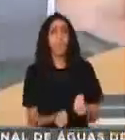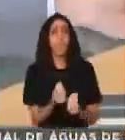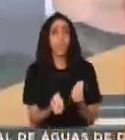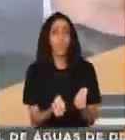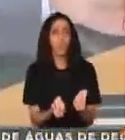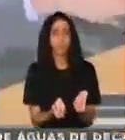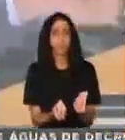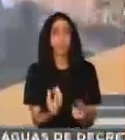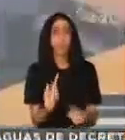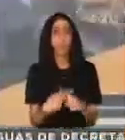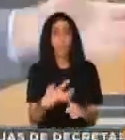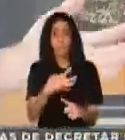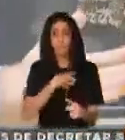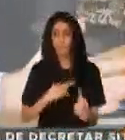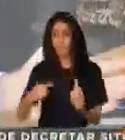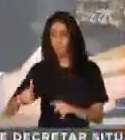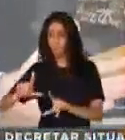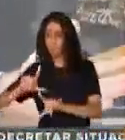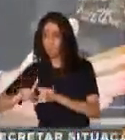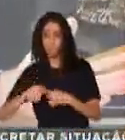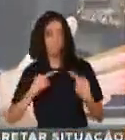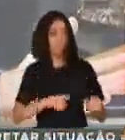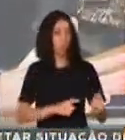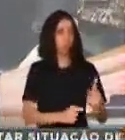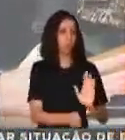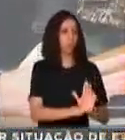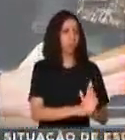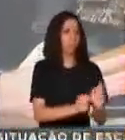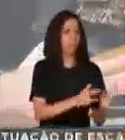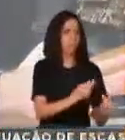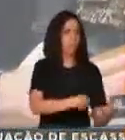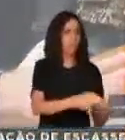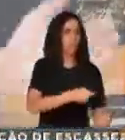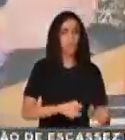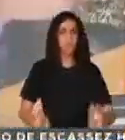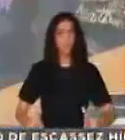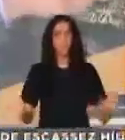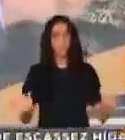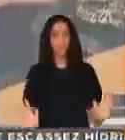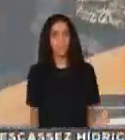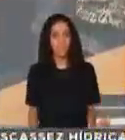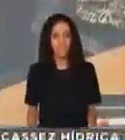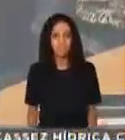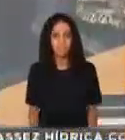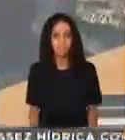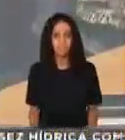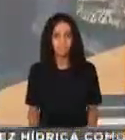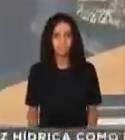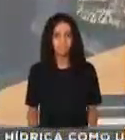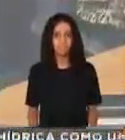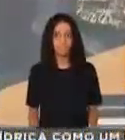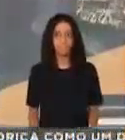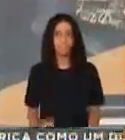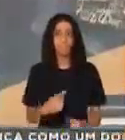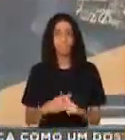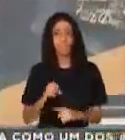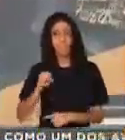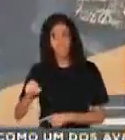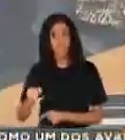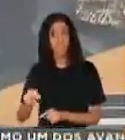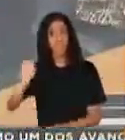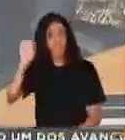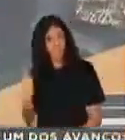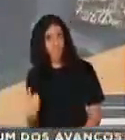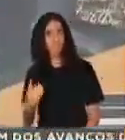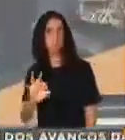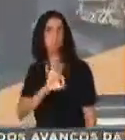de enfrentar ela é decisivamente diferente. Né? Um grupo que se forma a partir de agentes da segurança pública não é